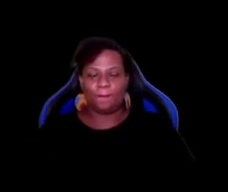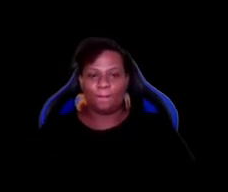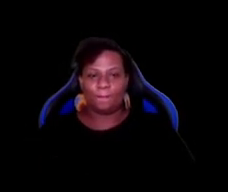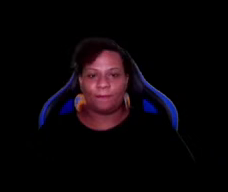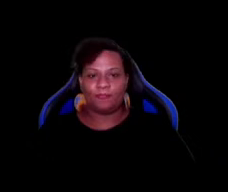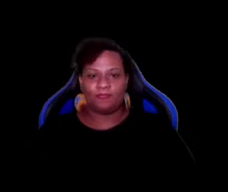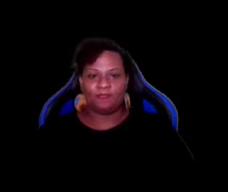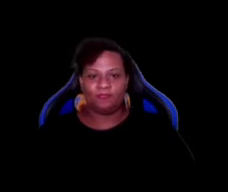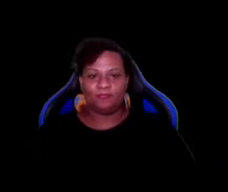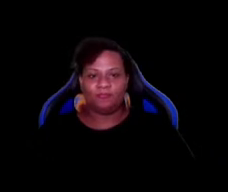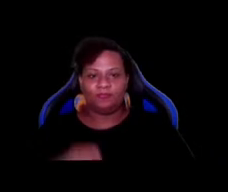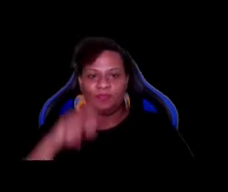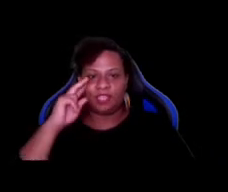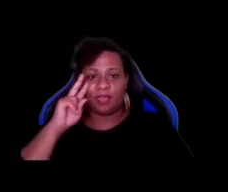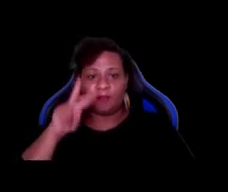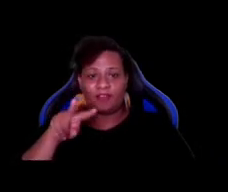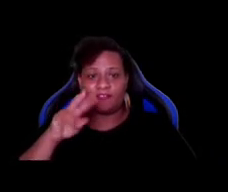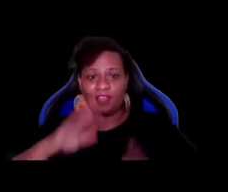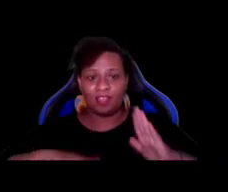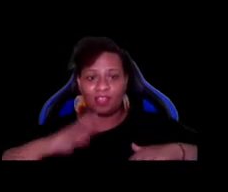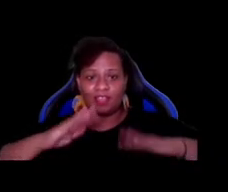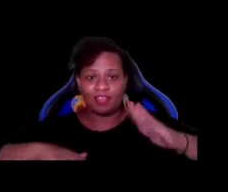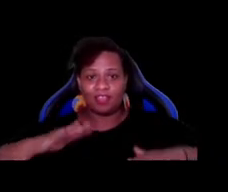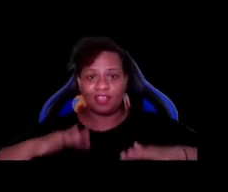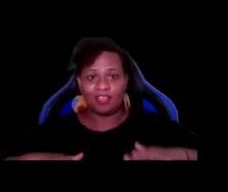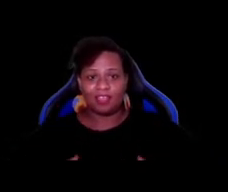Dá para ver o atabaque aí, Loia?